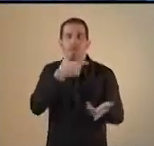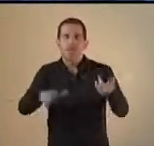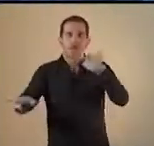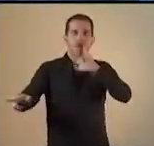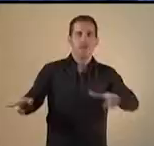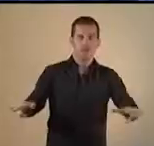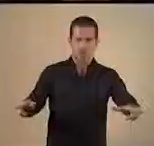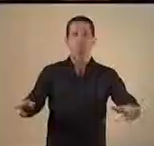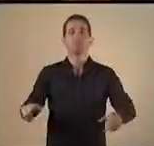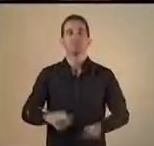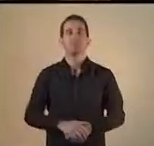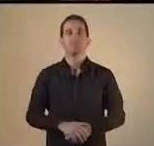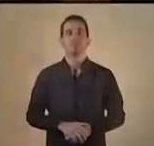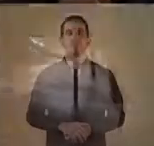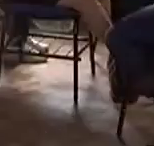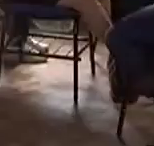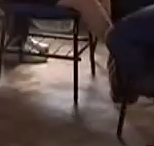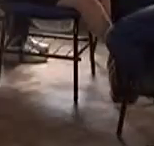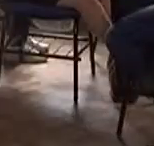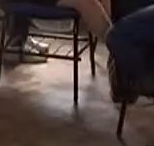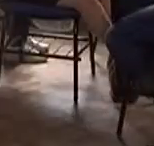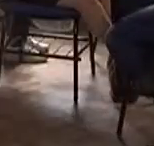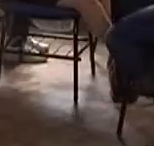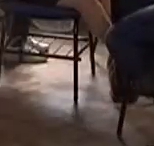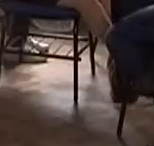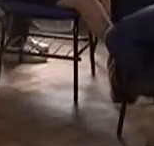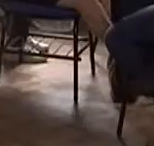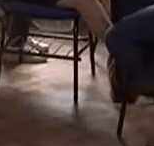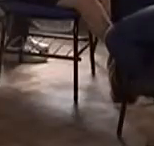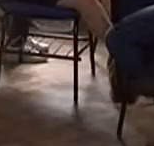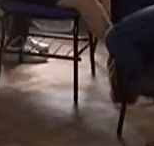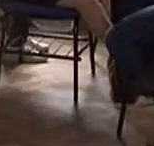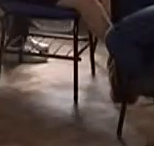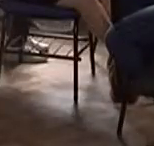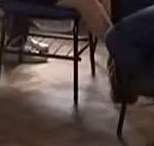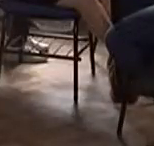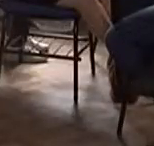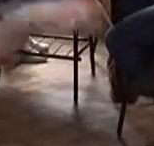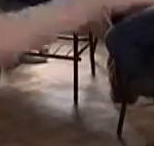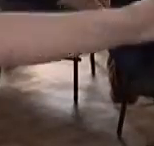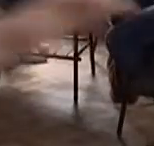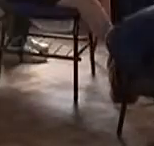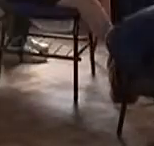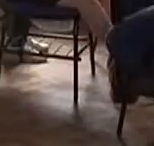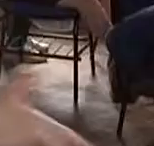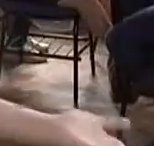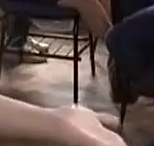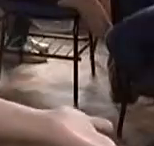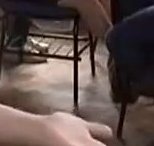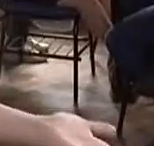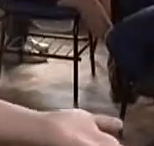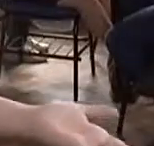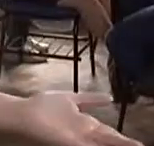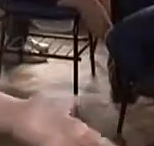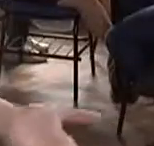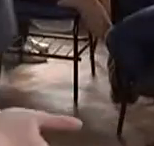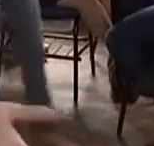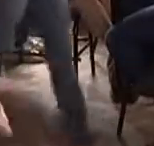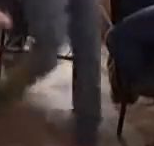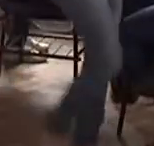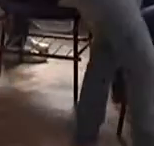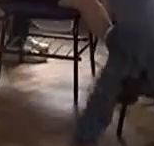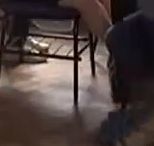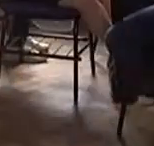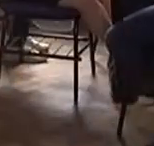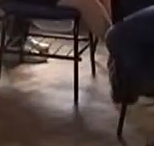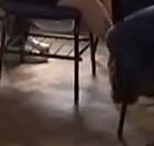duas linguagens. É muito importante a presença do intérprete, porque se não houver esse profissional, o surdo não consegue estabelecer